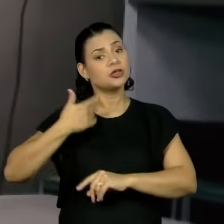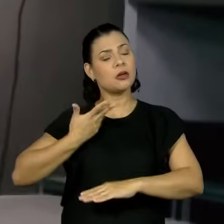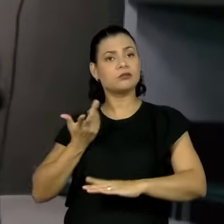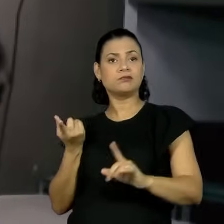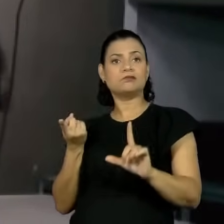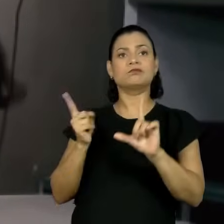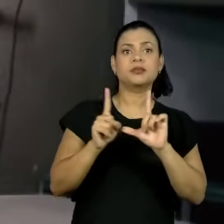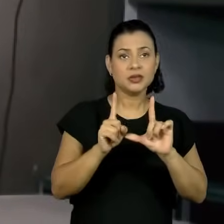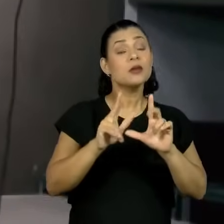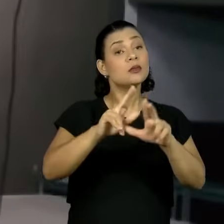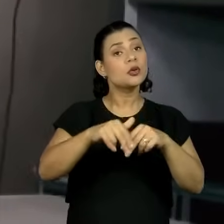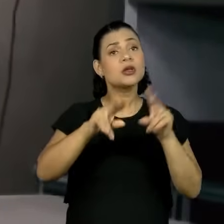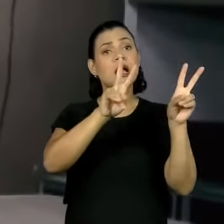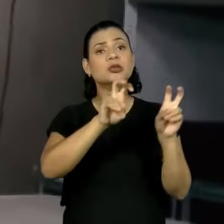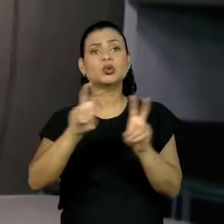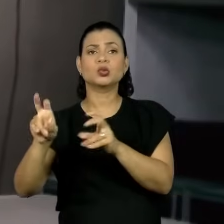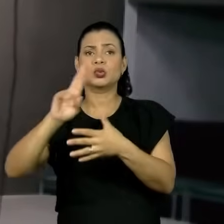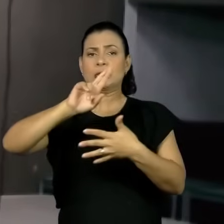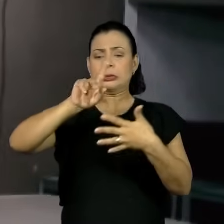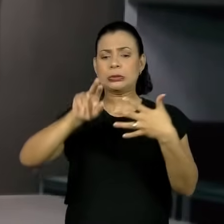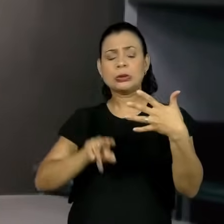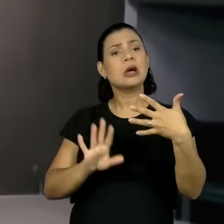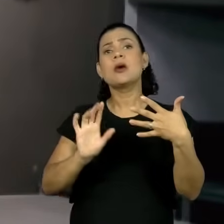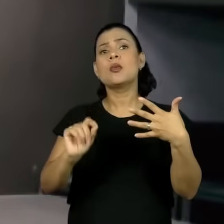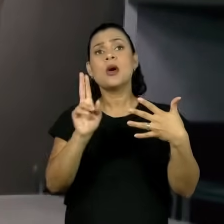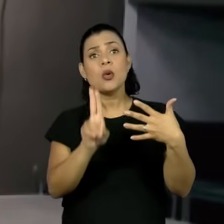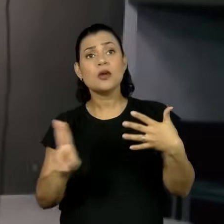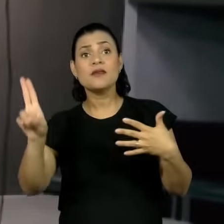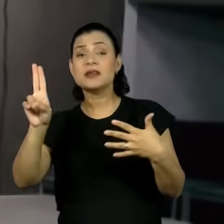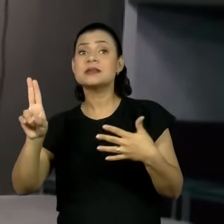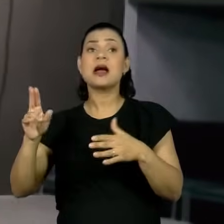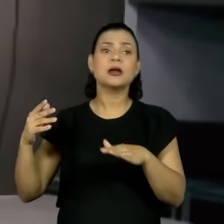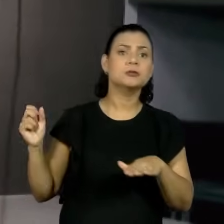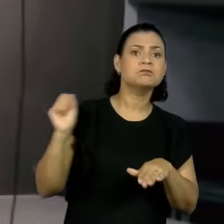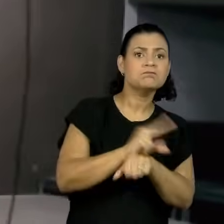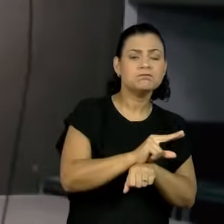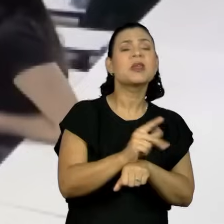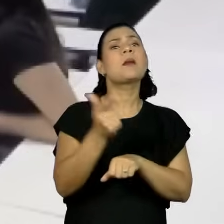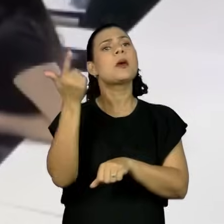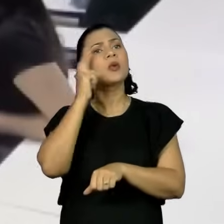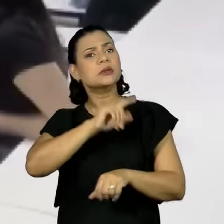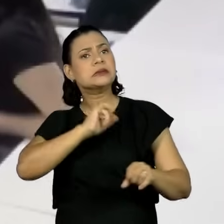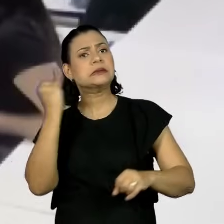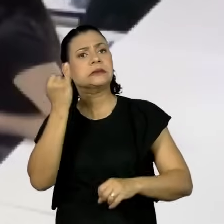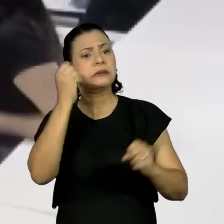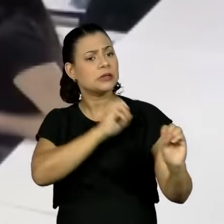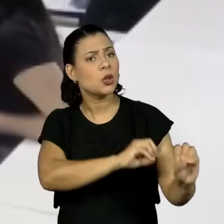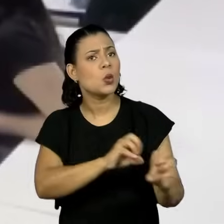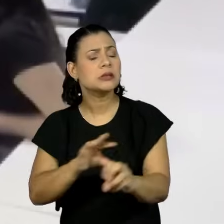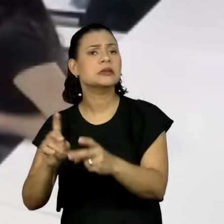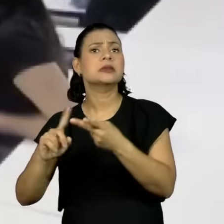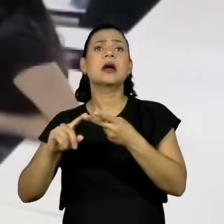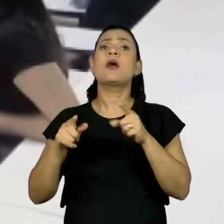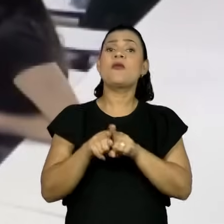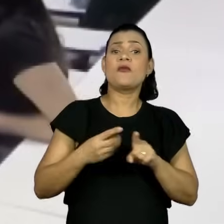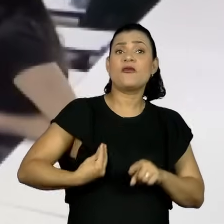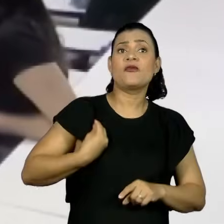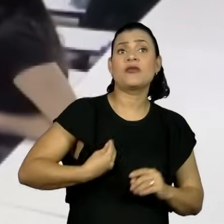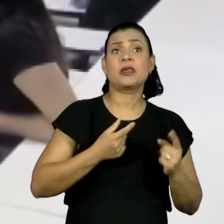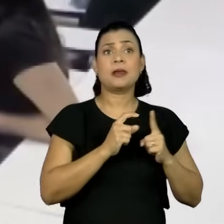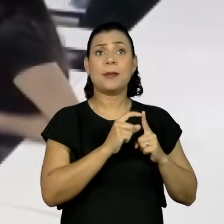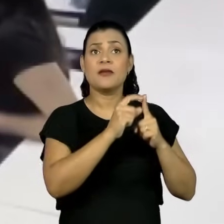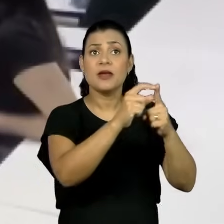eu venho falando sobre vários assuntos, sobre o acesso à universidade pela periferia, sobre a importância da educação, sobre a vida aqui na quebrada,